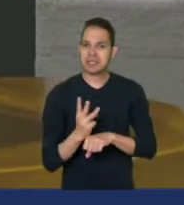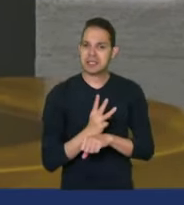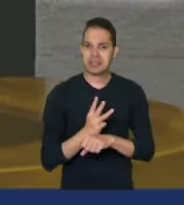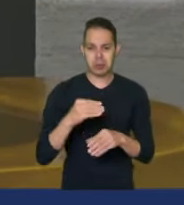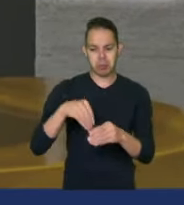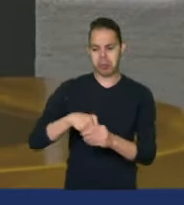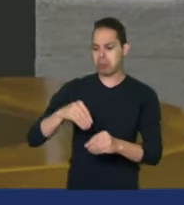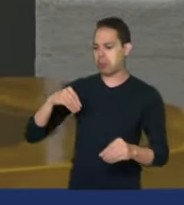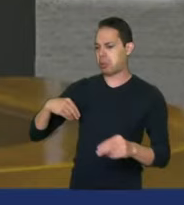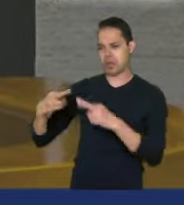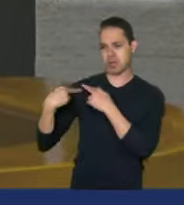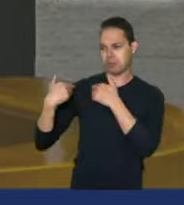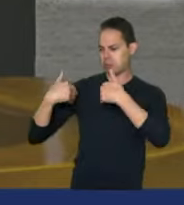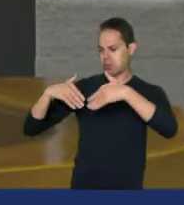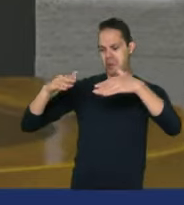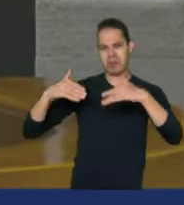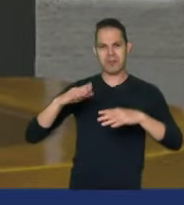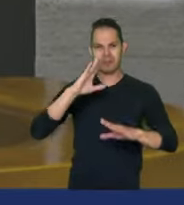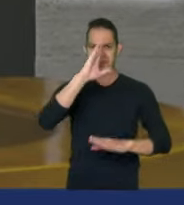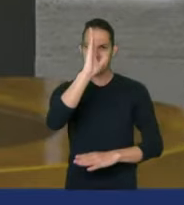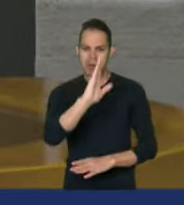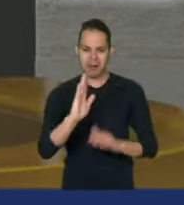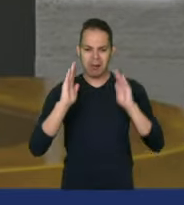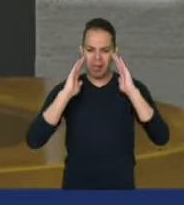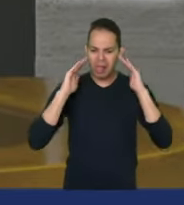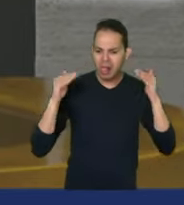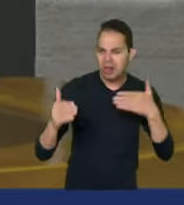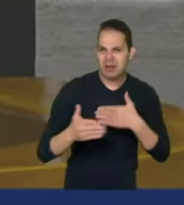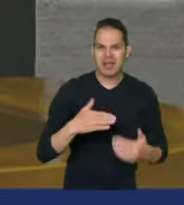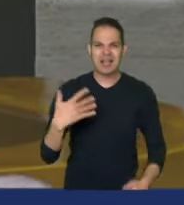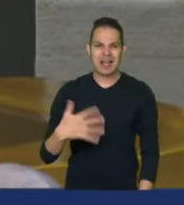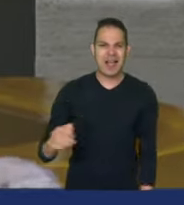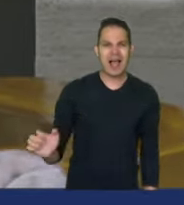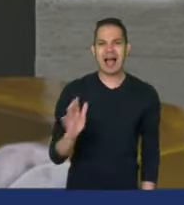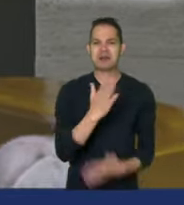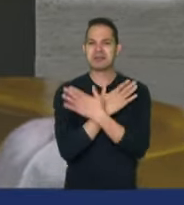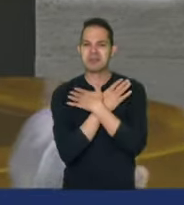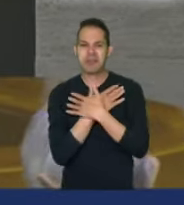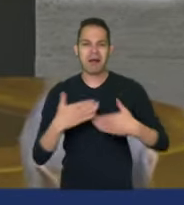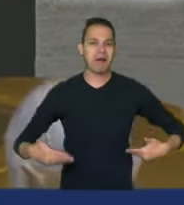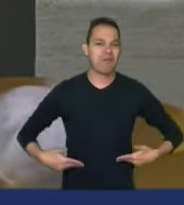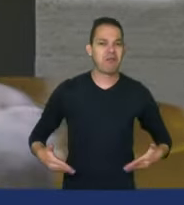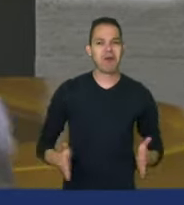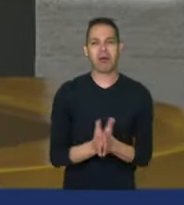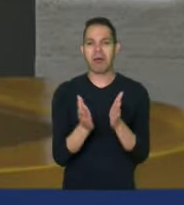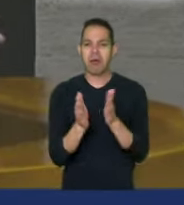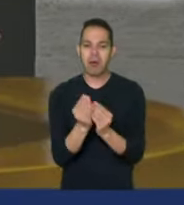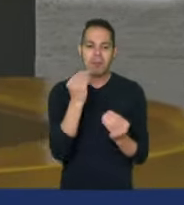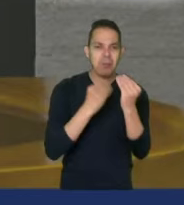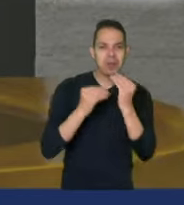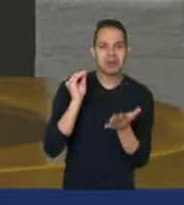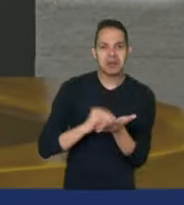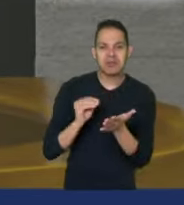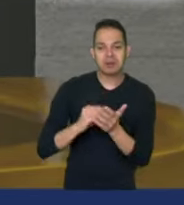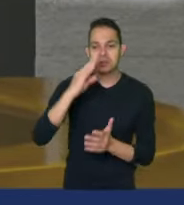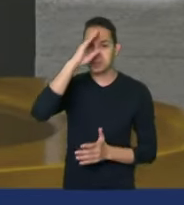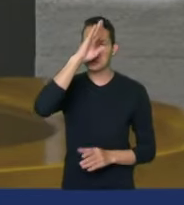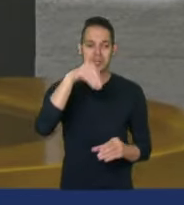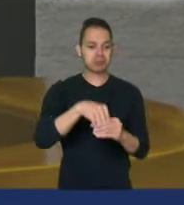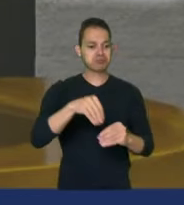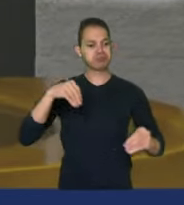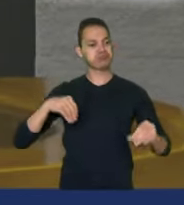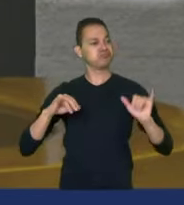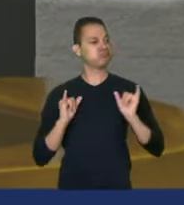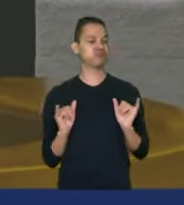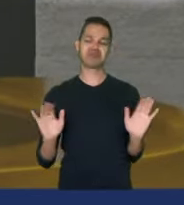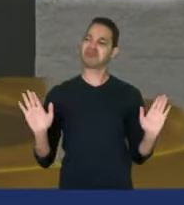nem aí com a pauta do país, caristia, inflação, desemprego, miséria, falta de comida na geladeira, ele não discute o país.